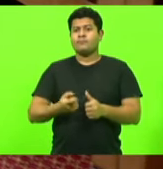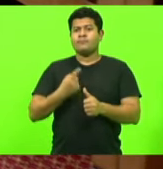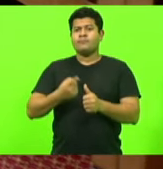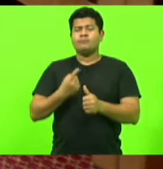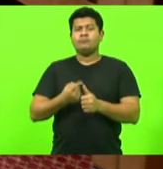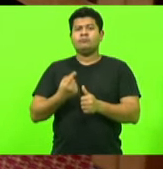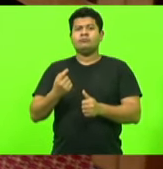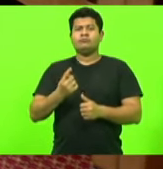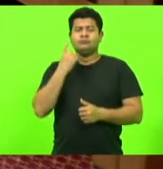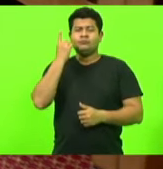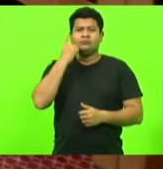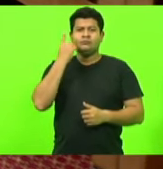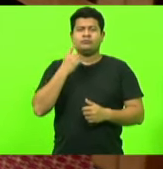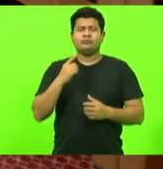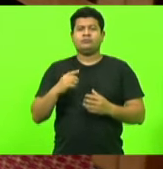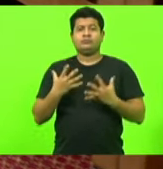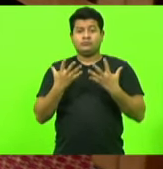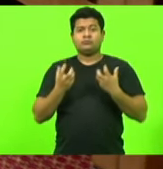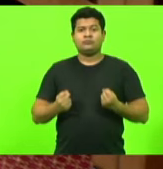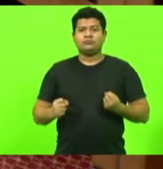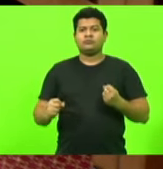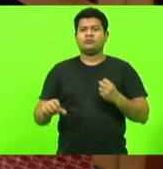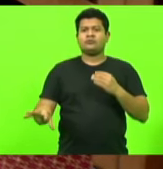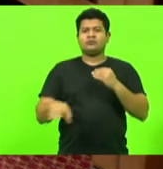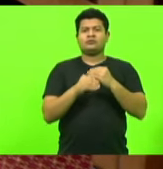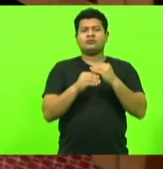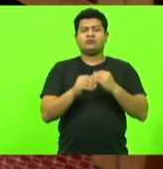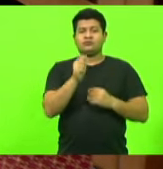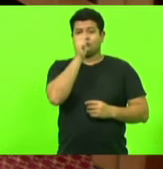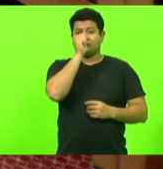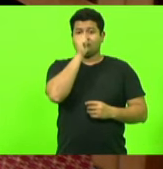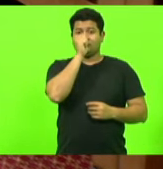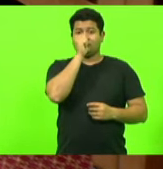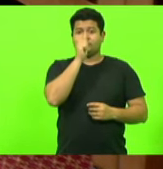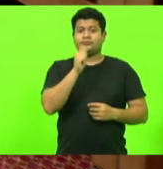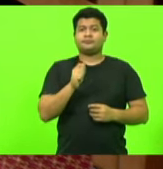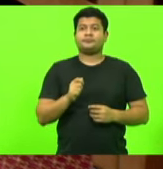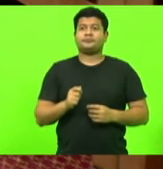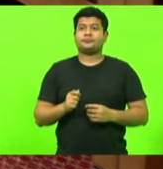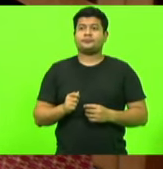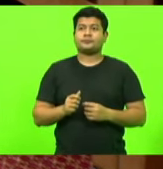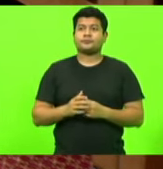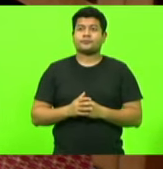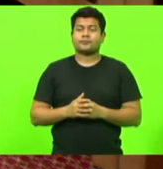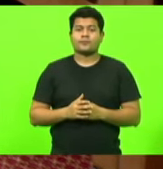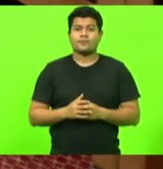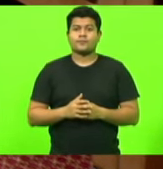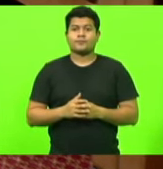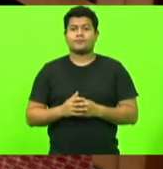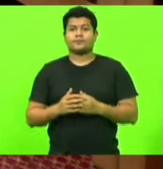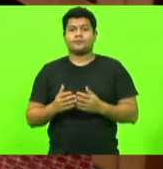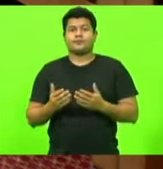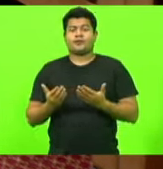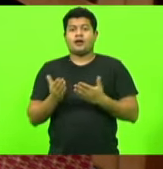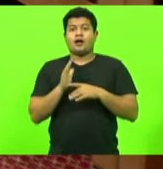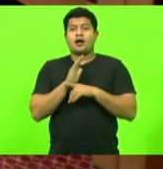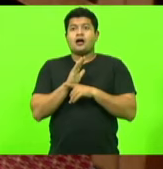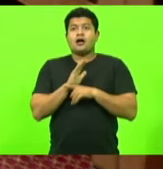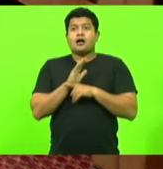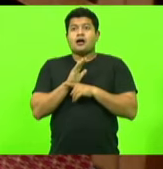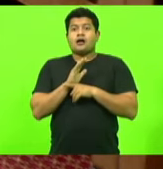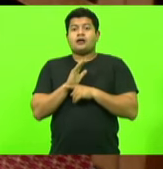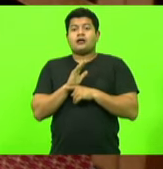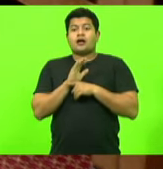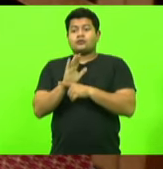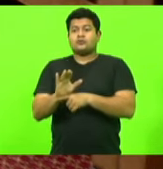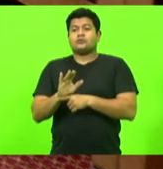da emenda foi o deputado João Amin, que resultou na